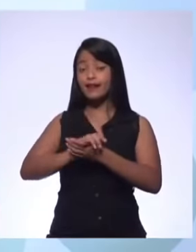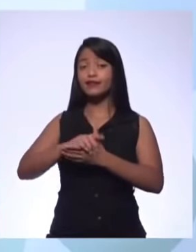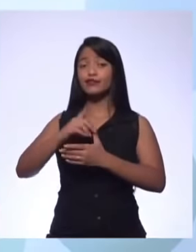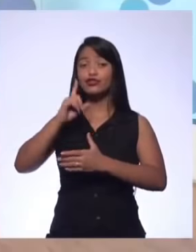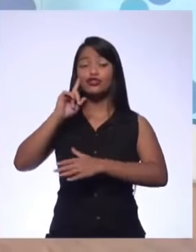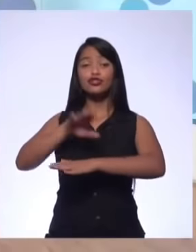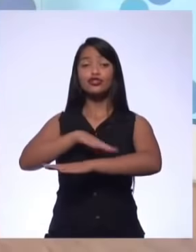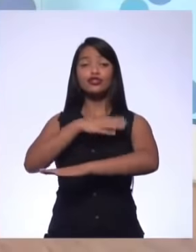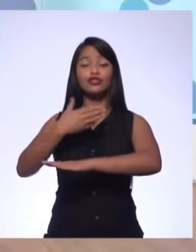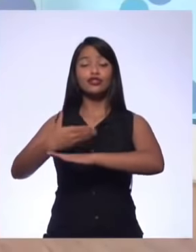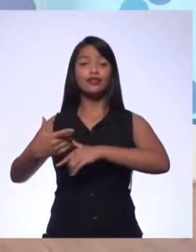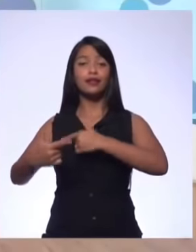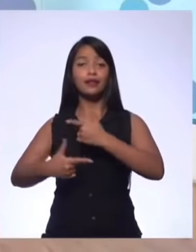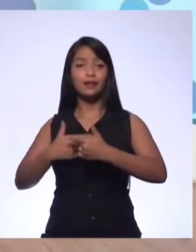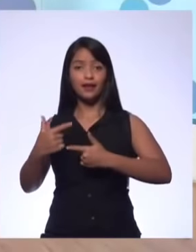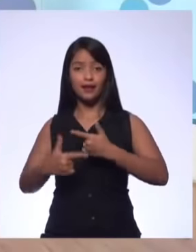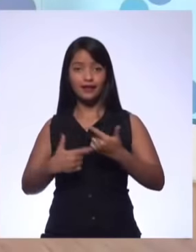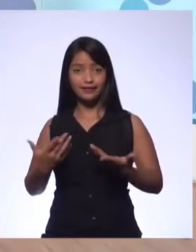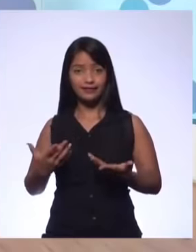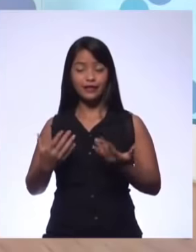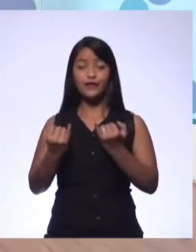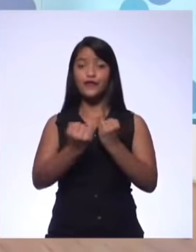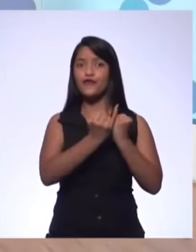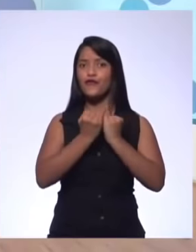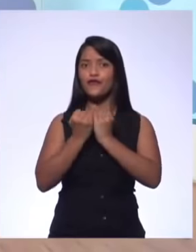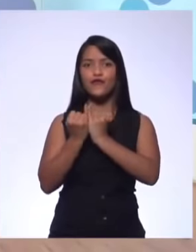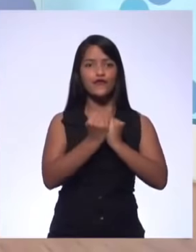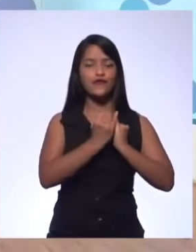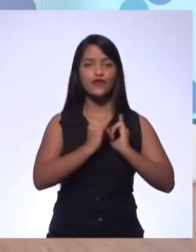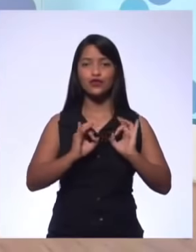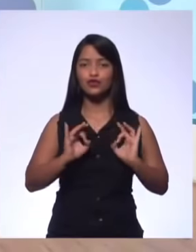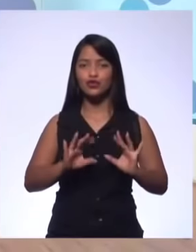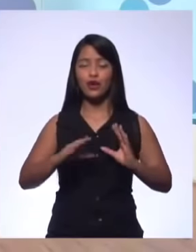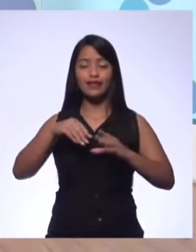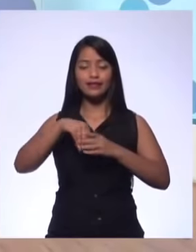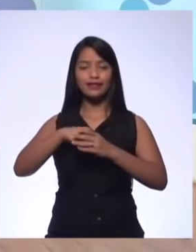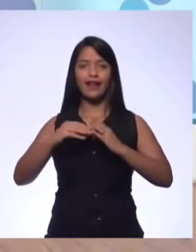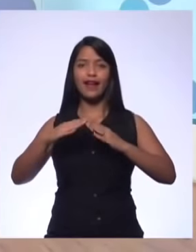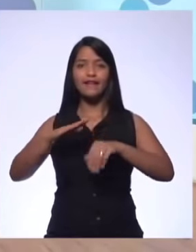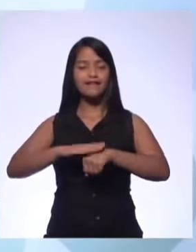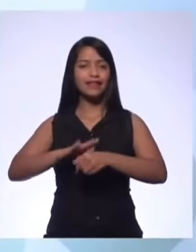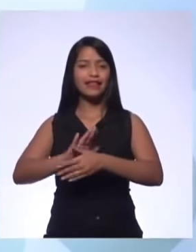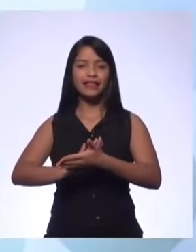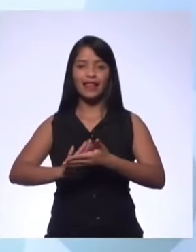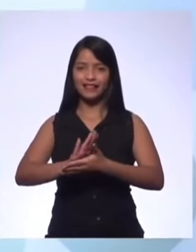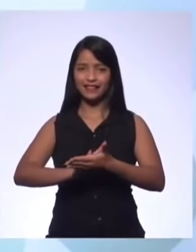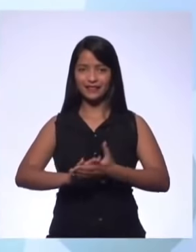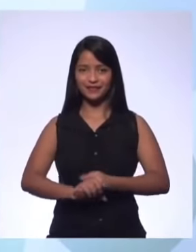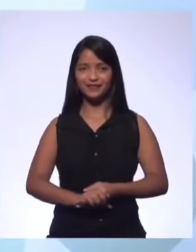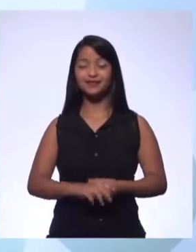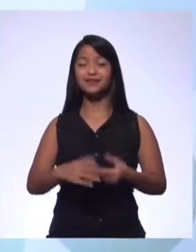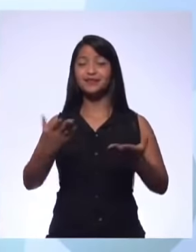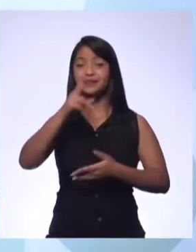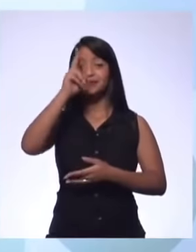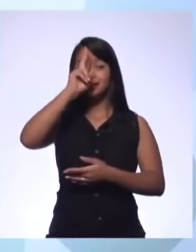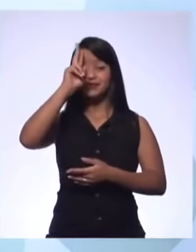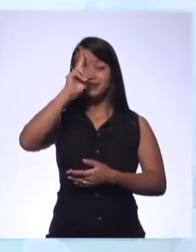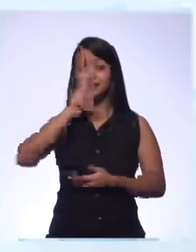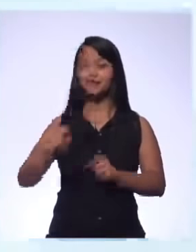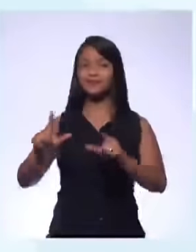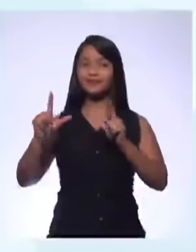trabalhava, né? Só fofocava, na verdade ela não fazia nada. Bom, vamos lá então, vamos lembrar. Pode colocar aí no chat não, na